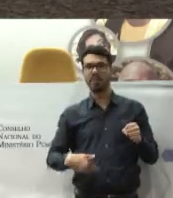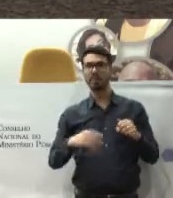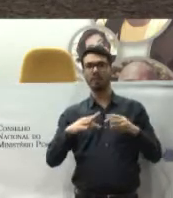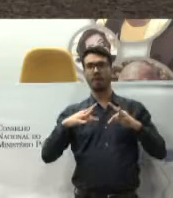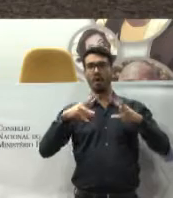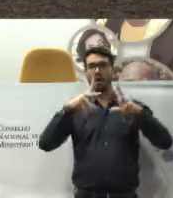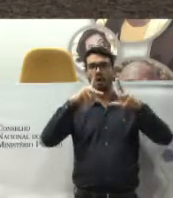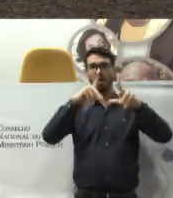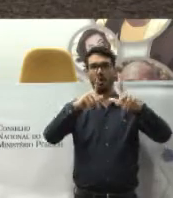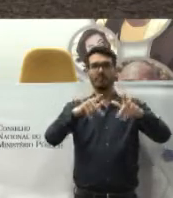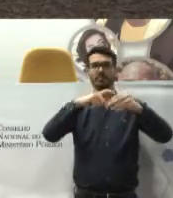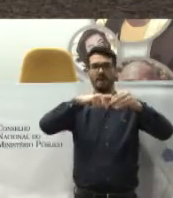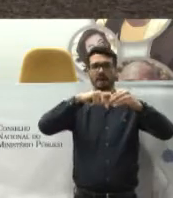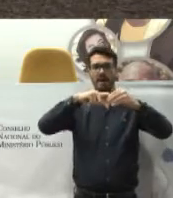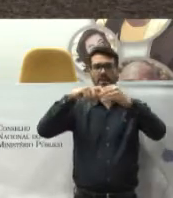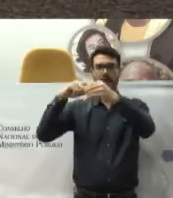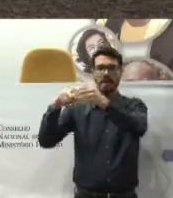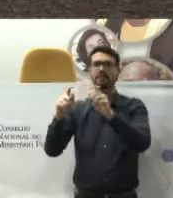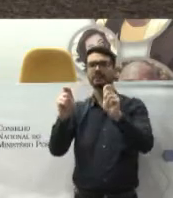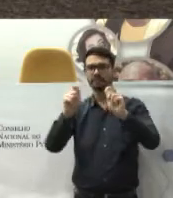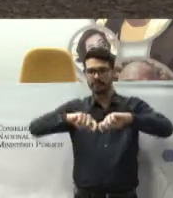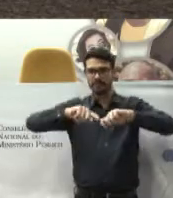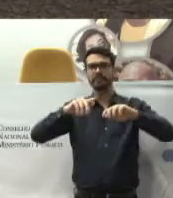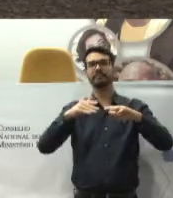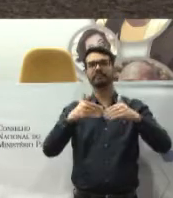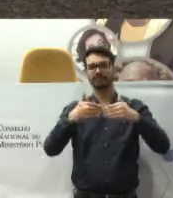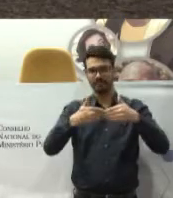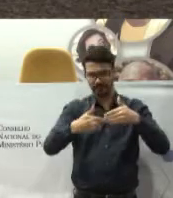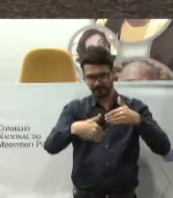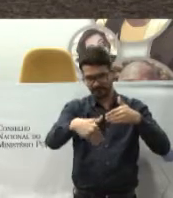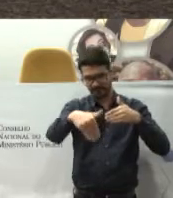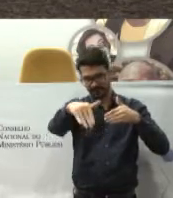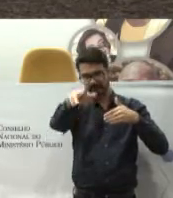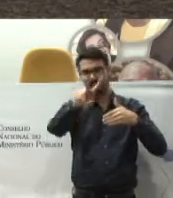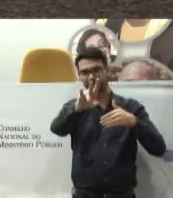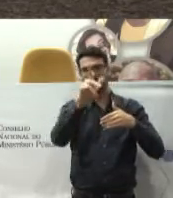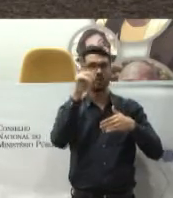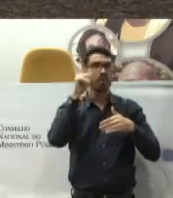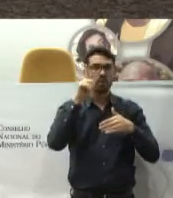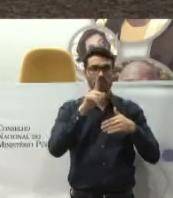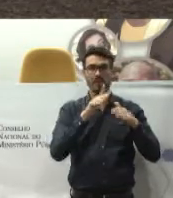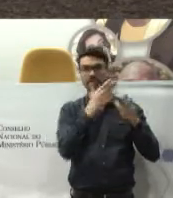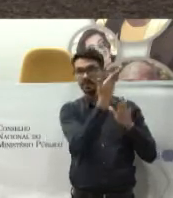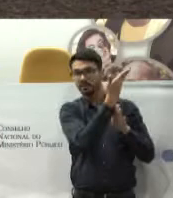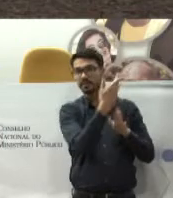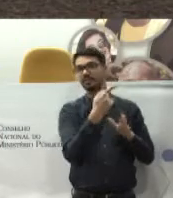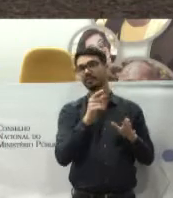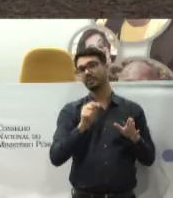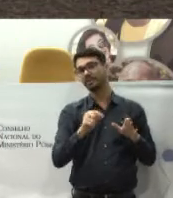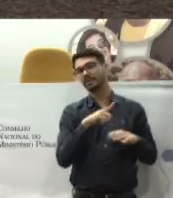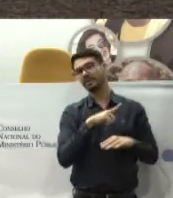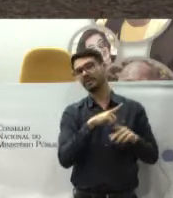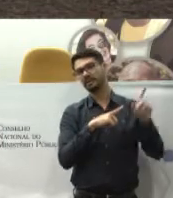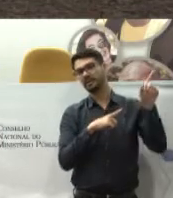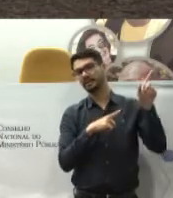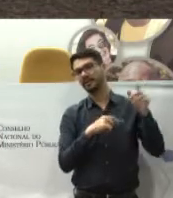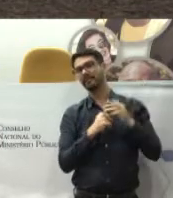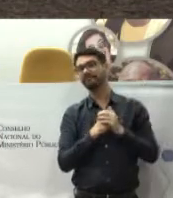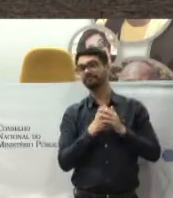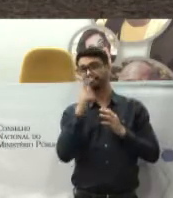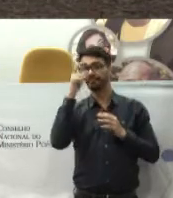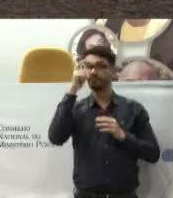a possibilidade de ser... Se você tiver as condições adequadas, você vai conseguir. Nesse caso, o que nós tínhamos?